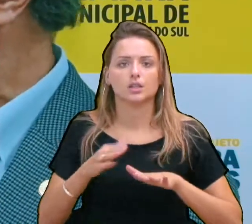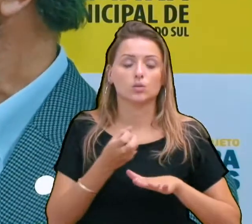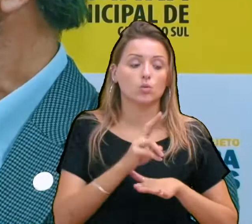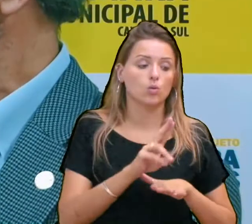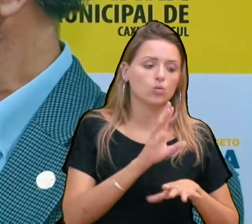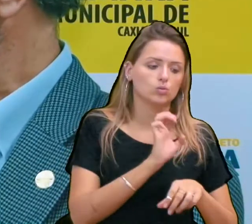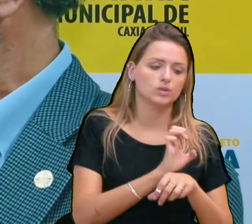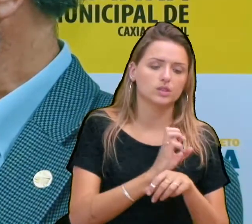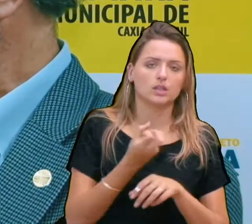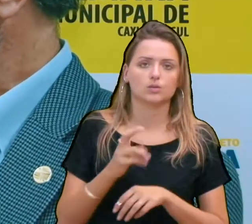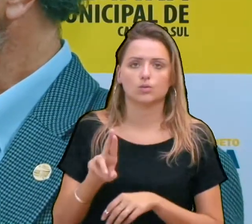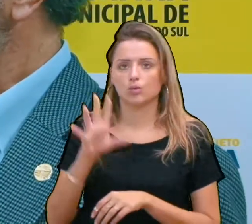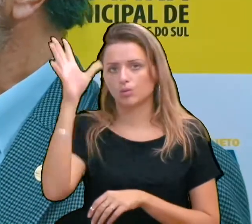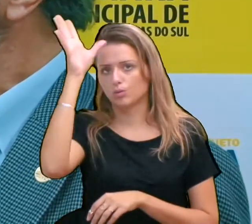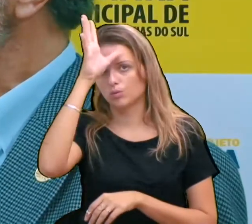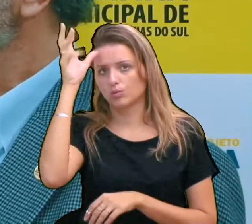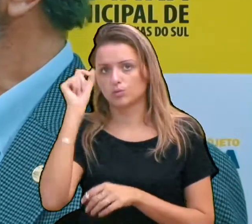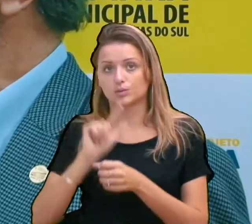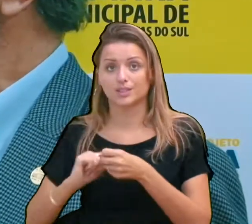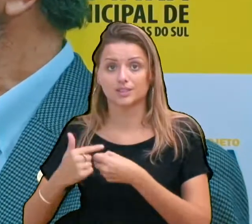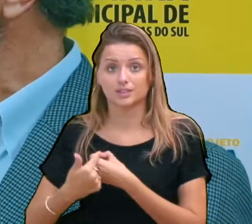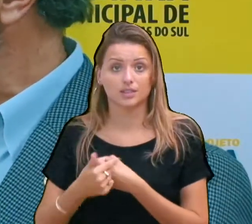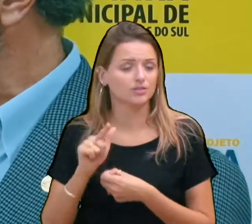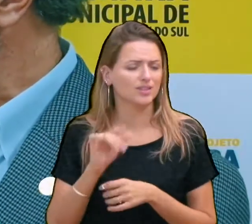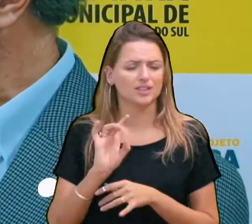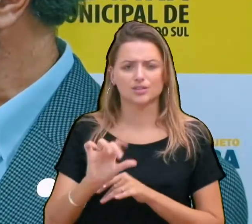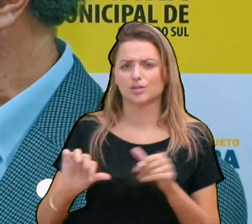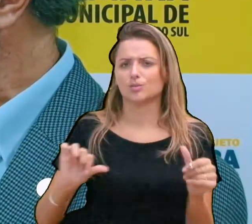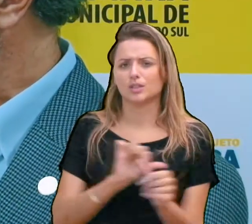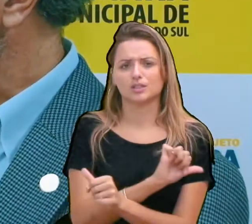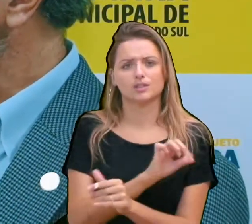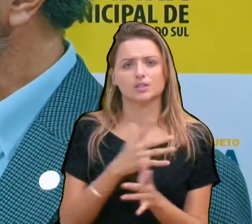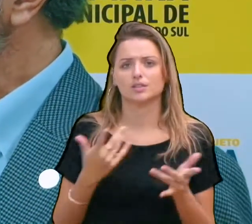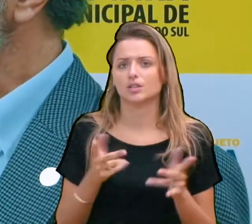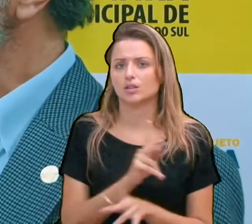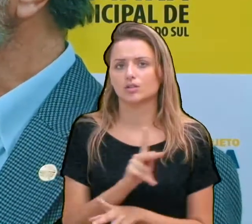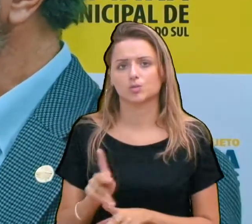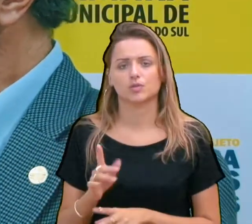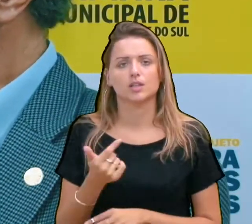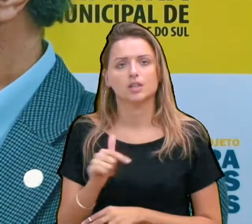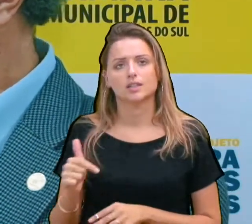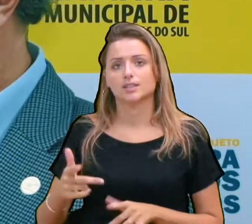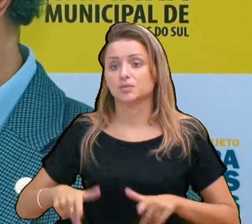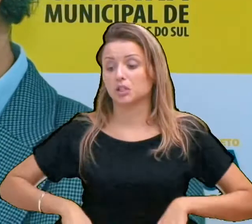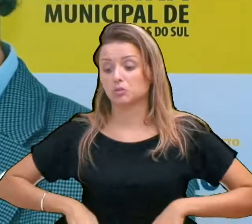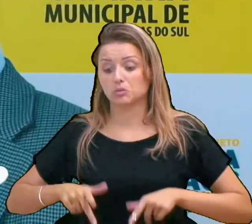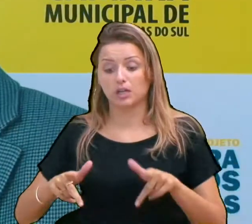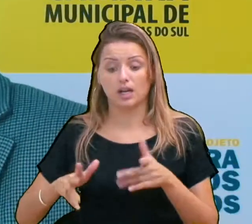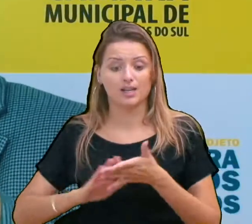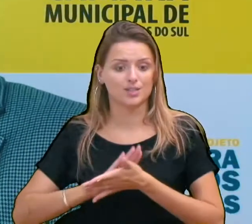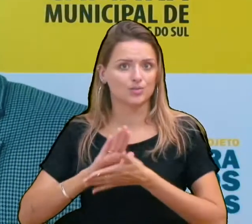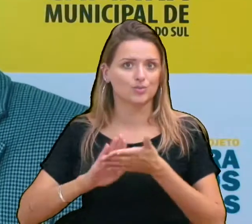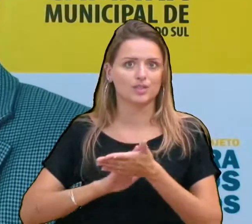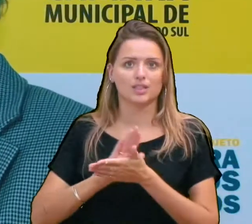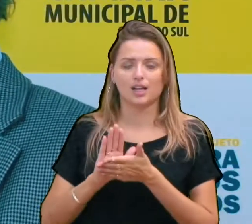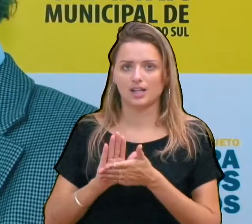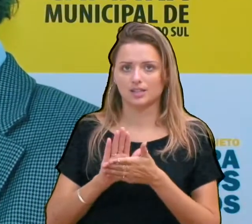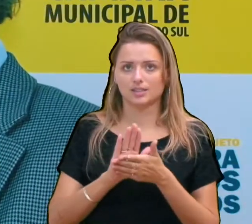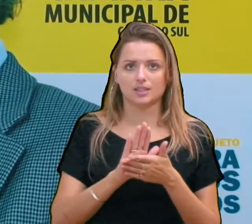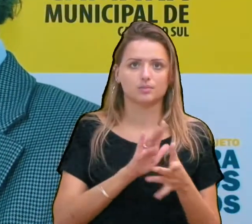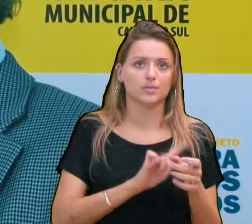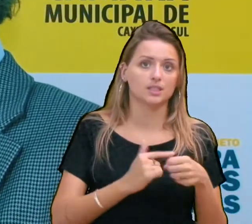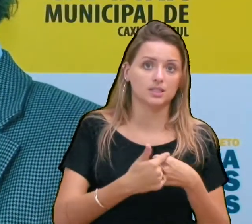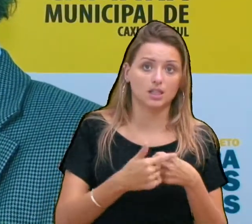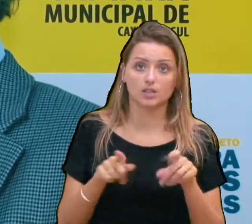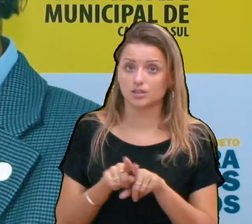município ou do Estado, em que há uma simples troca de professores, não gerando ônus para o município e muito menos para o